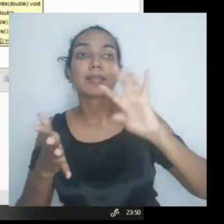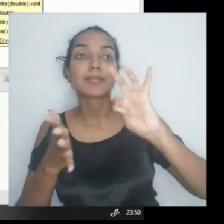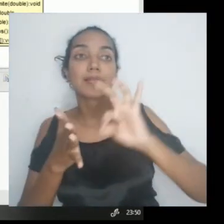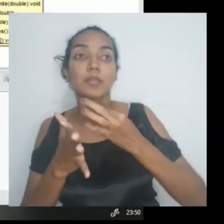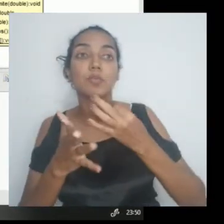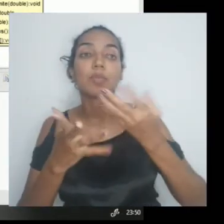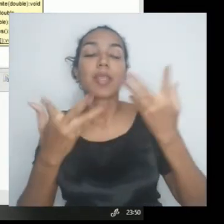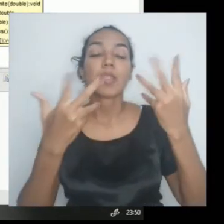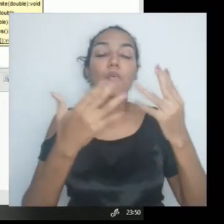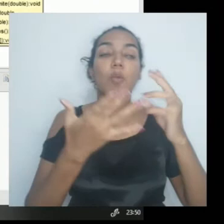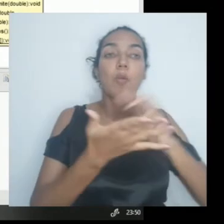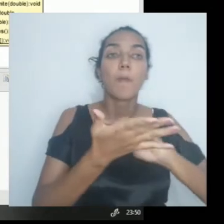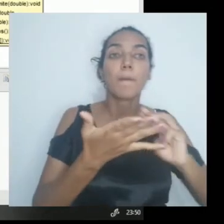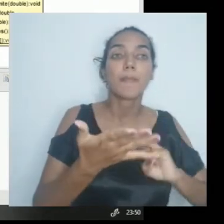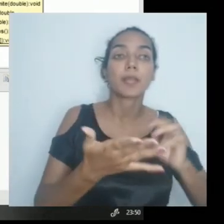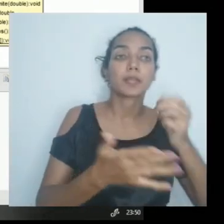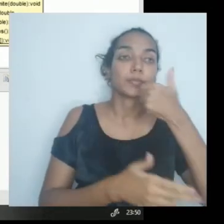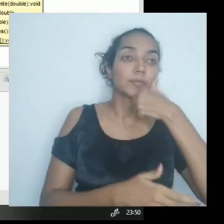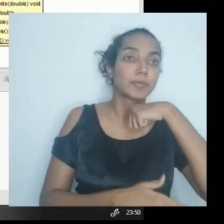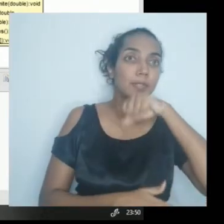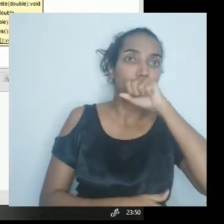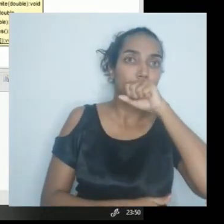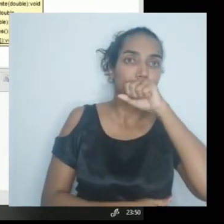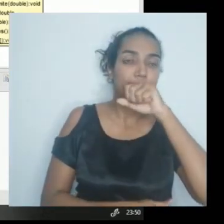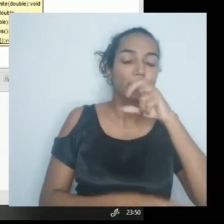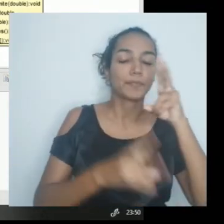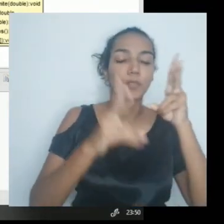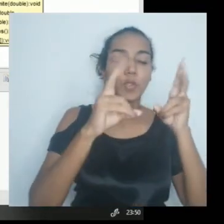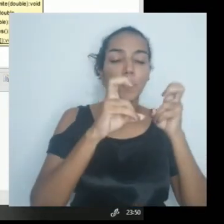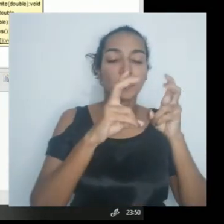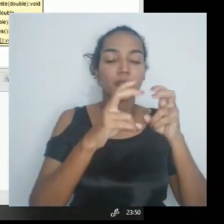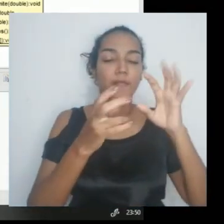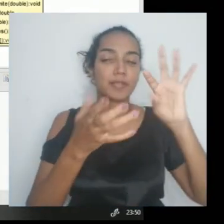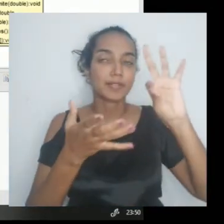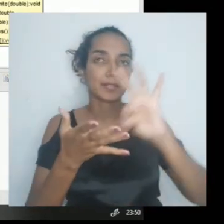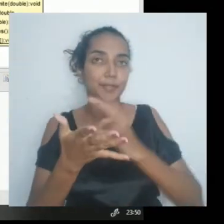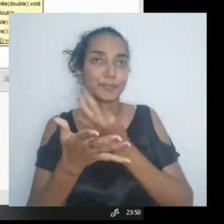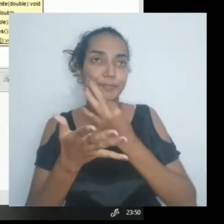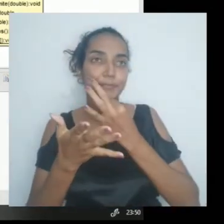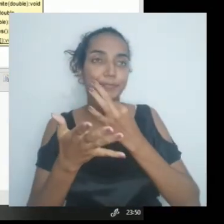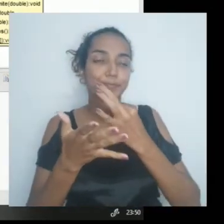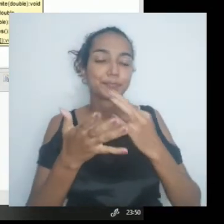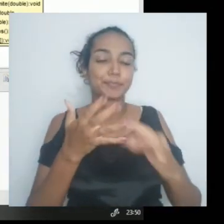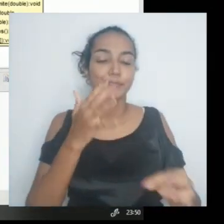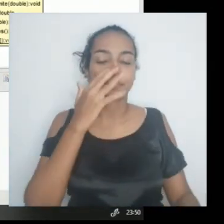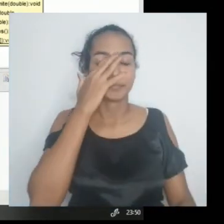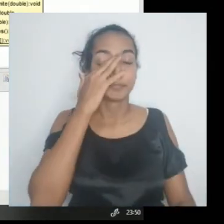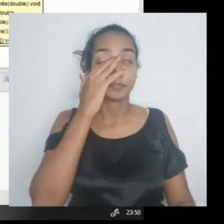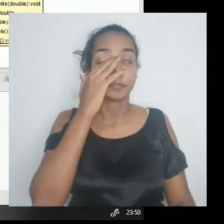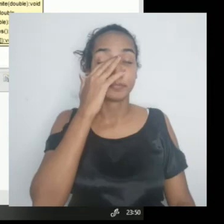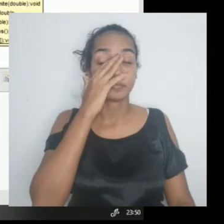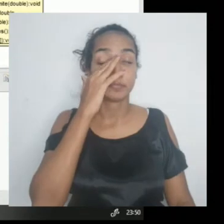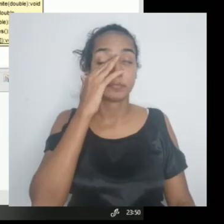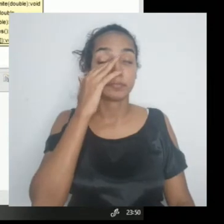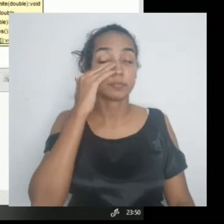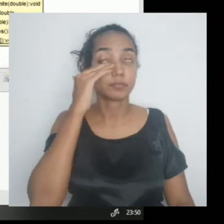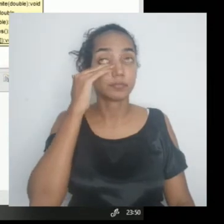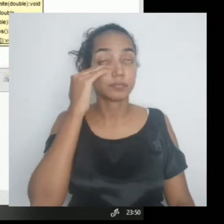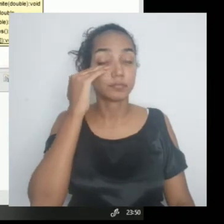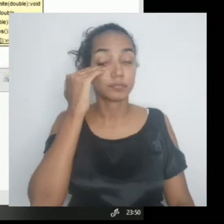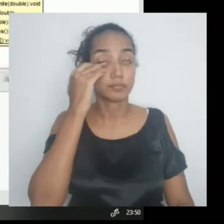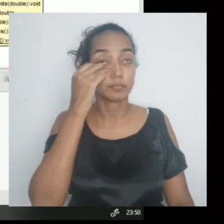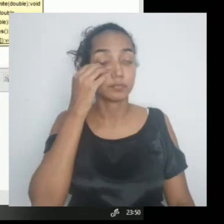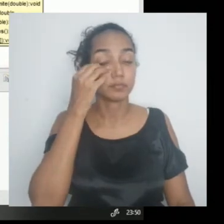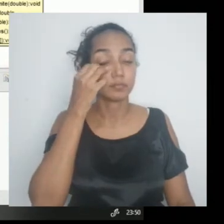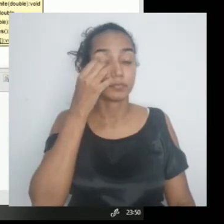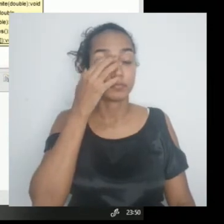debitar. A assinatura pública e void debitar, que recebe como parâmetro um double valor. Lá na classe conta especial, o public void debitar também recebe